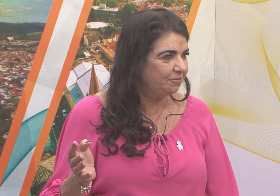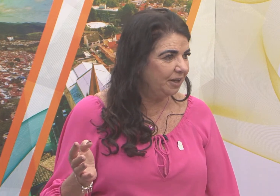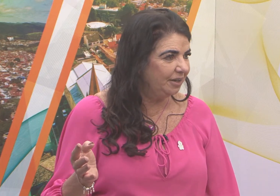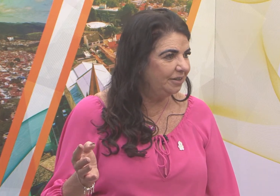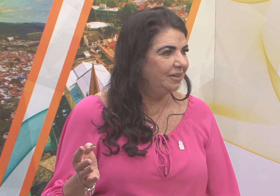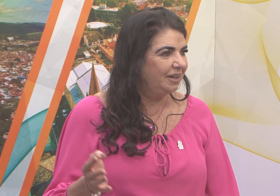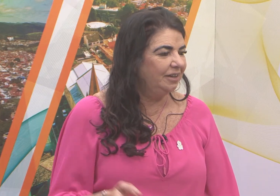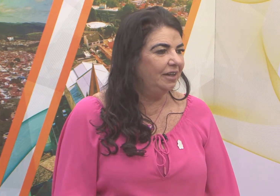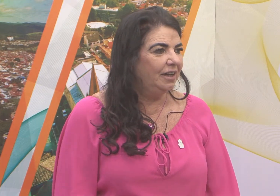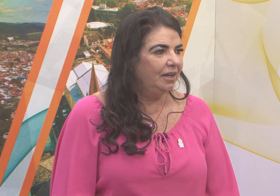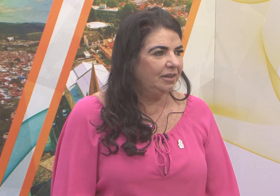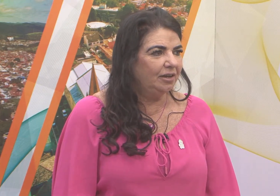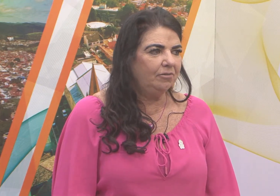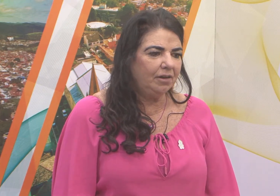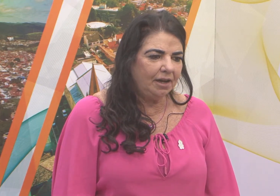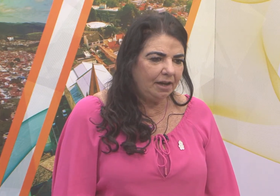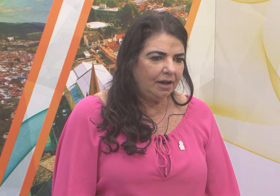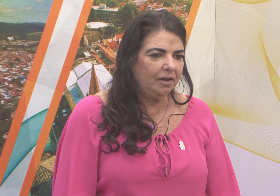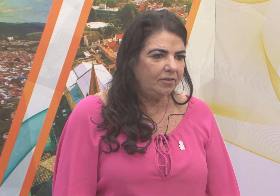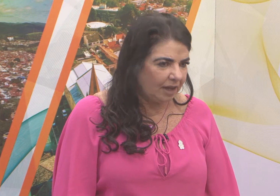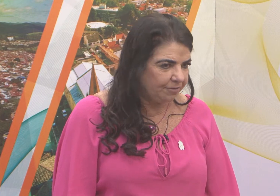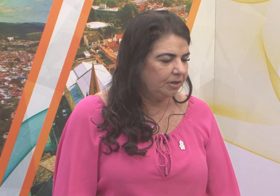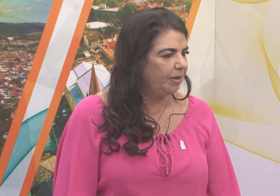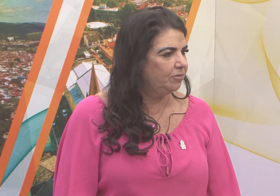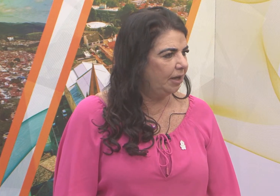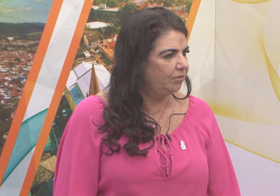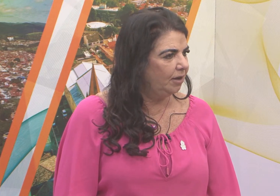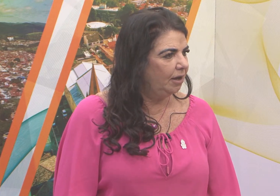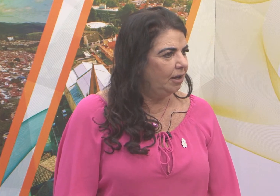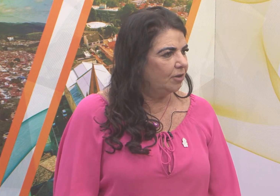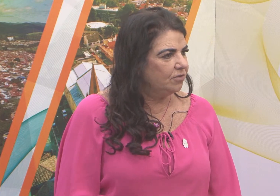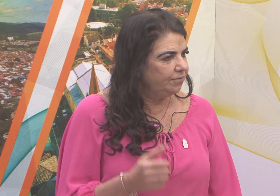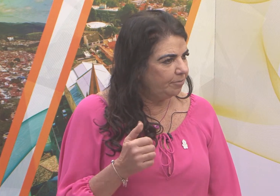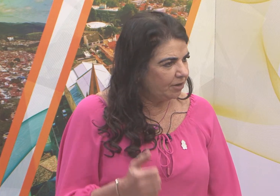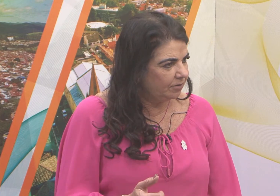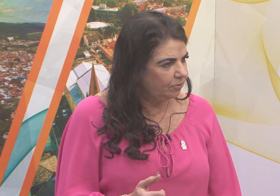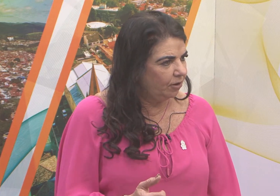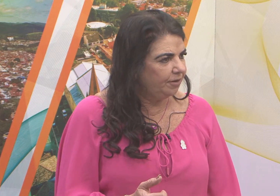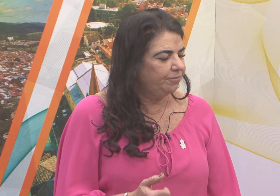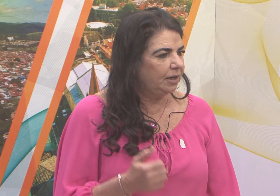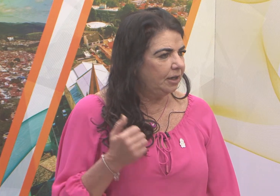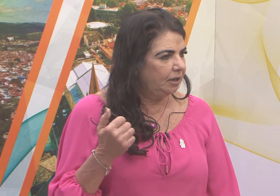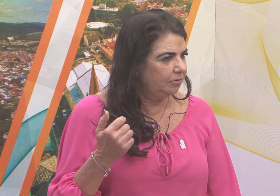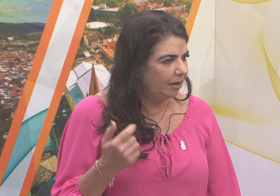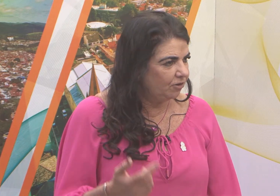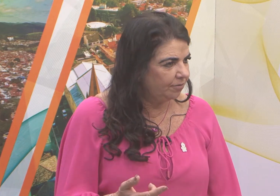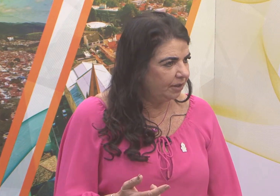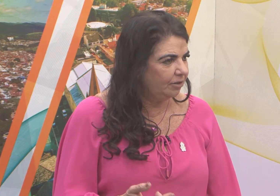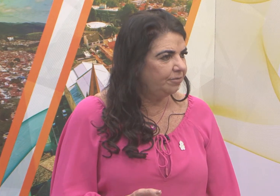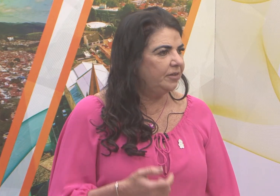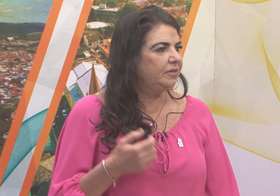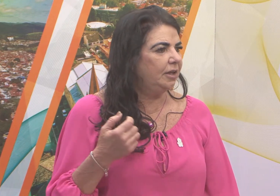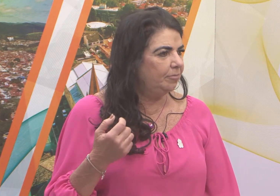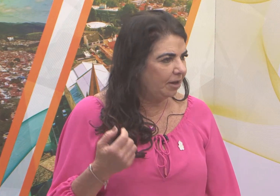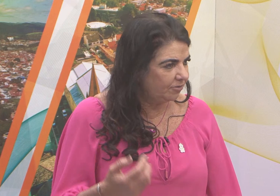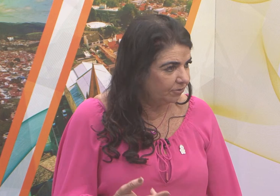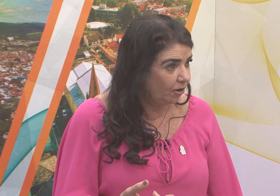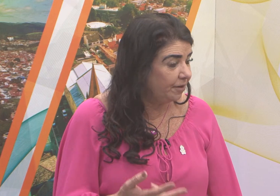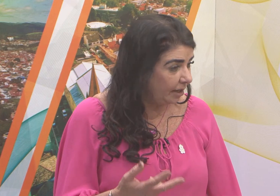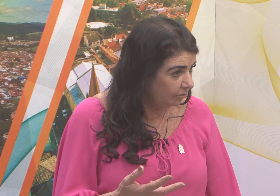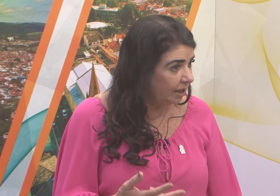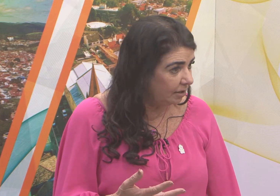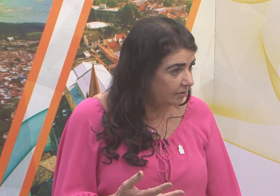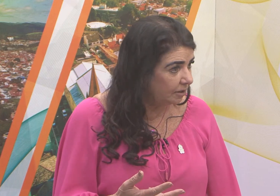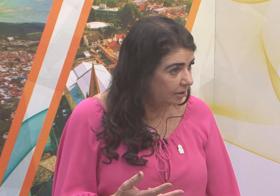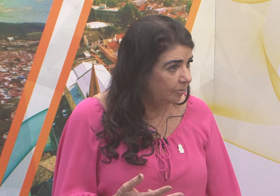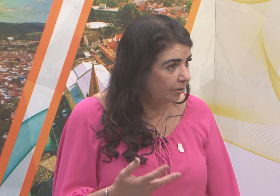que é sexta-feira, né? Então, está ficando mais doente. A gente vê mais jovem infartando, mais jovem tendo AVC, mais